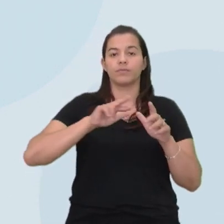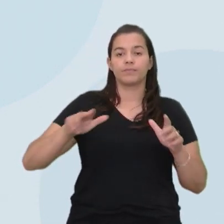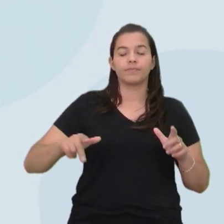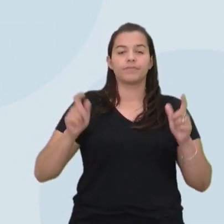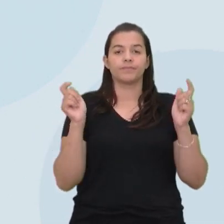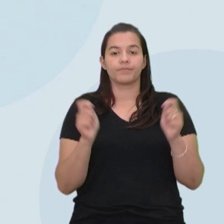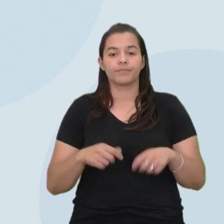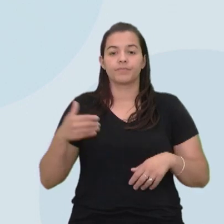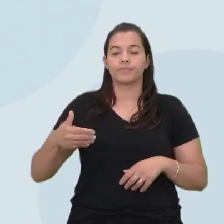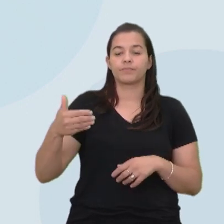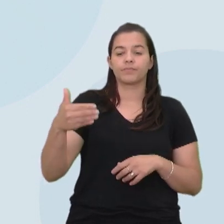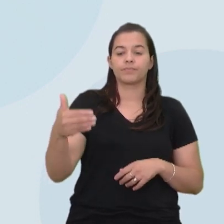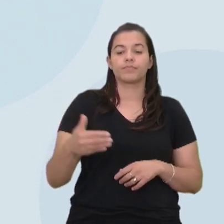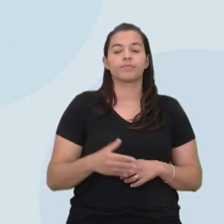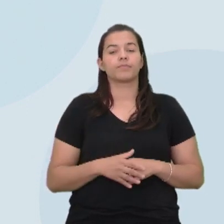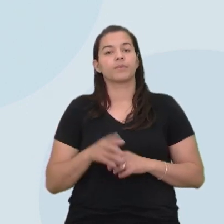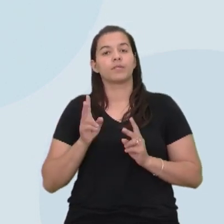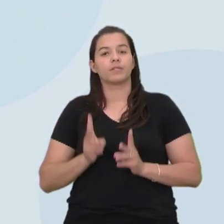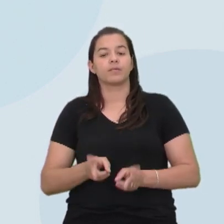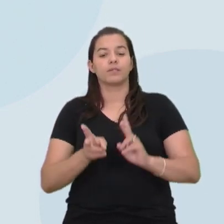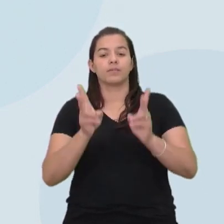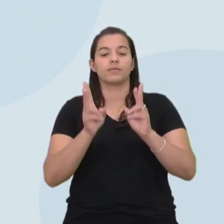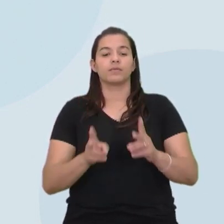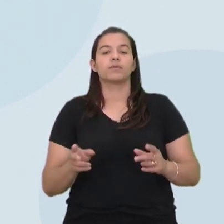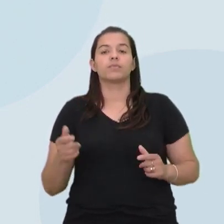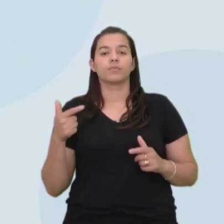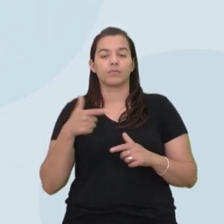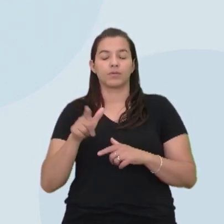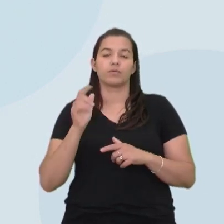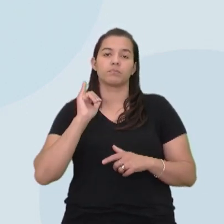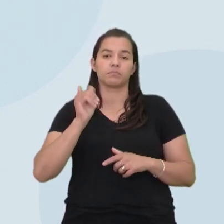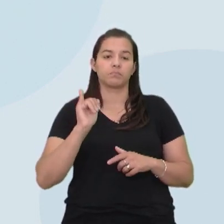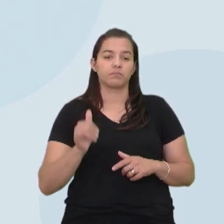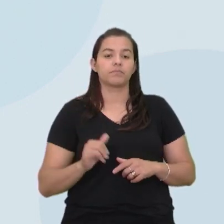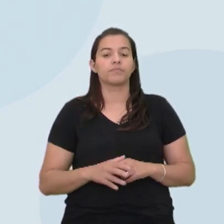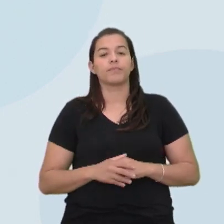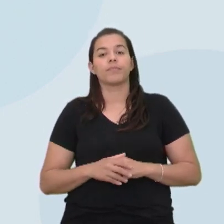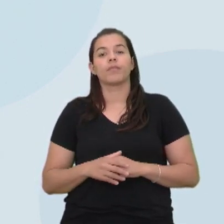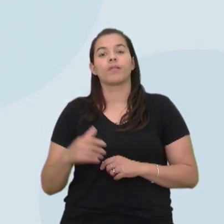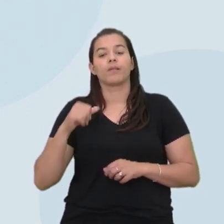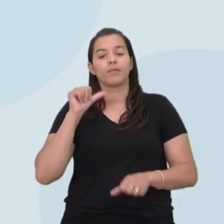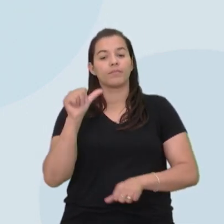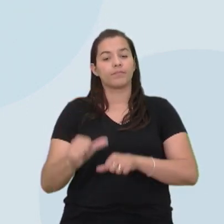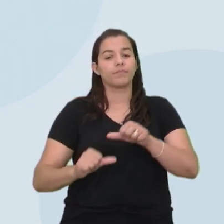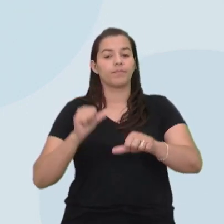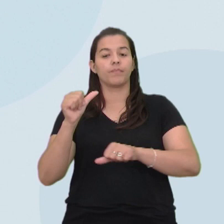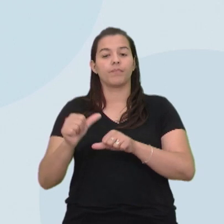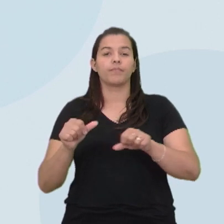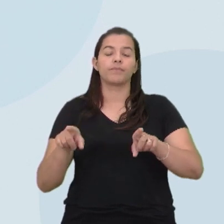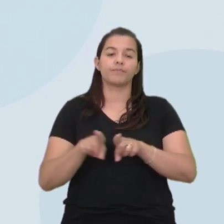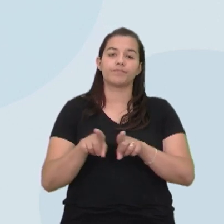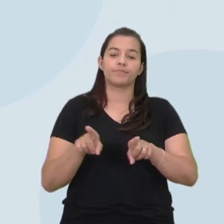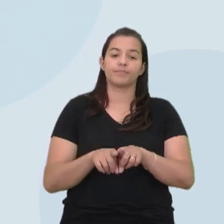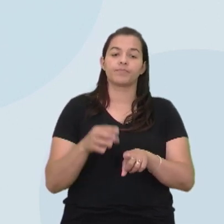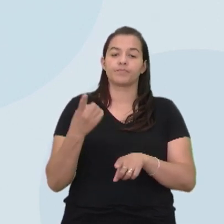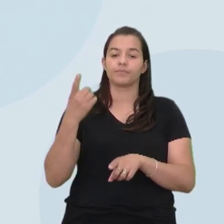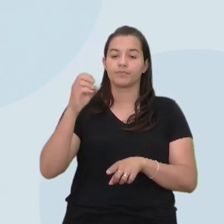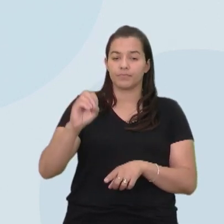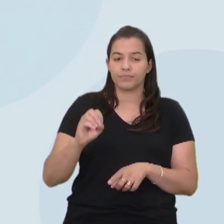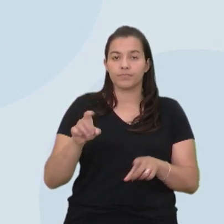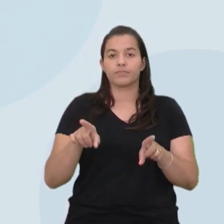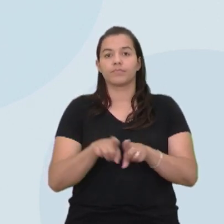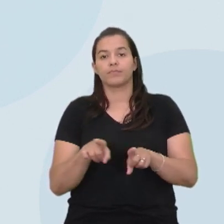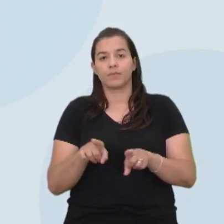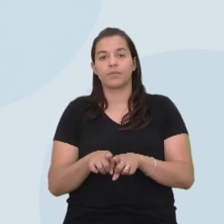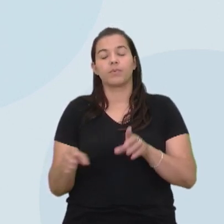mudando automaticamente para o próximo toda vez que passa por esse comando. Você pode mudar o tamanho. Mude 10 no tamanho. Você pode simplesmente